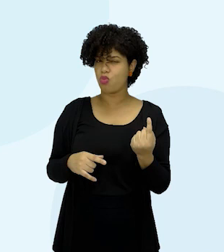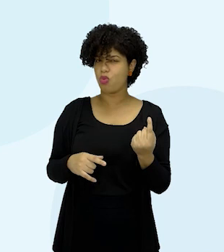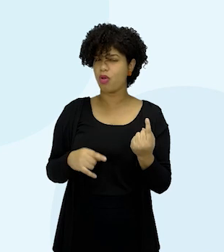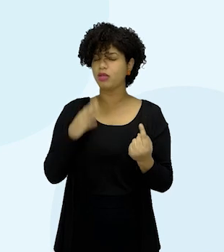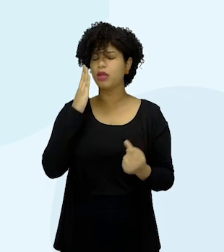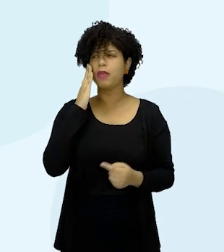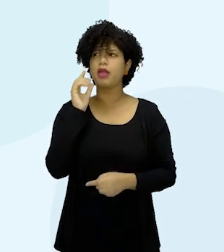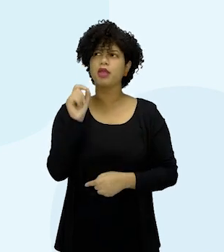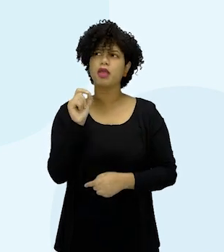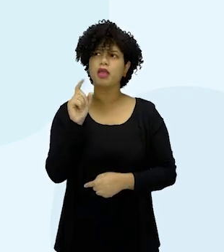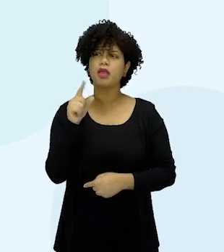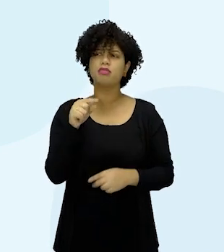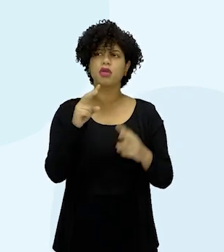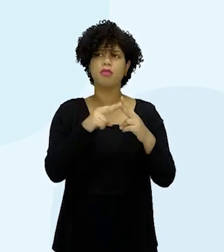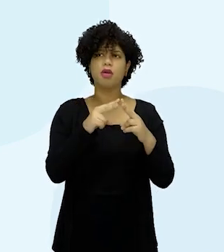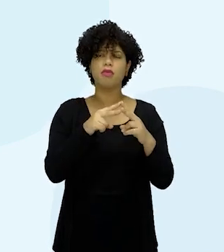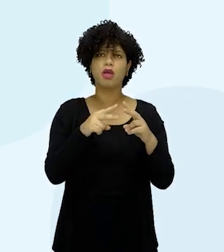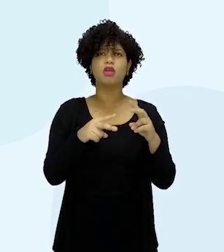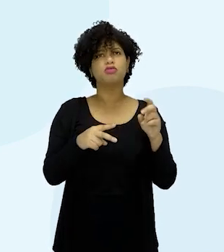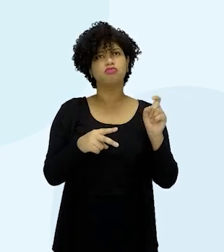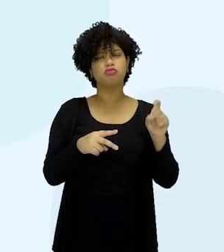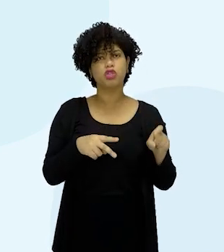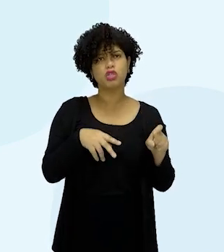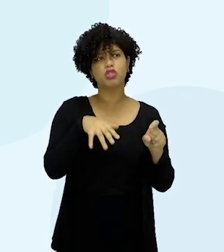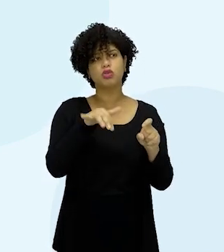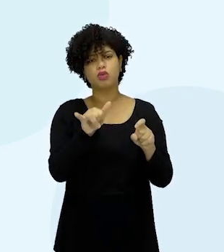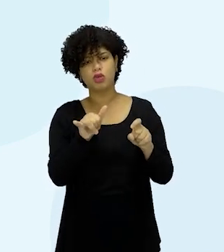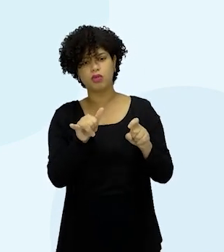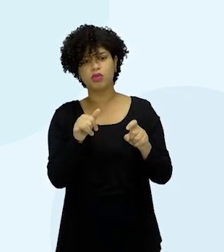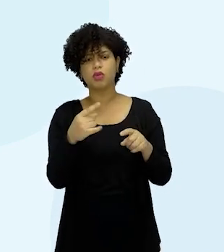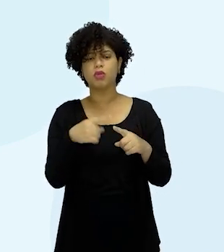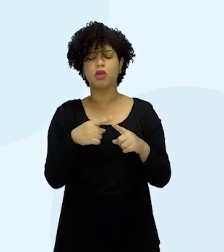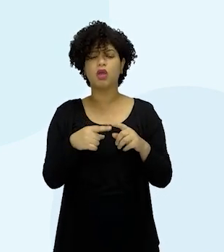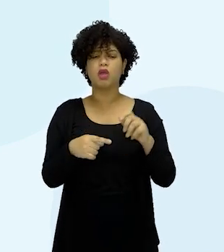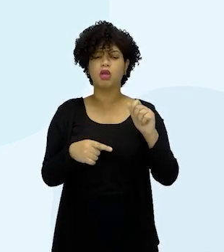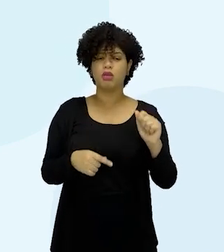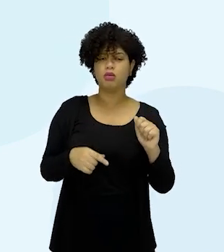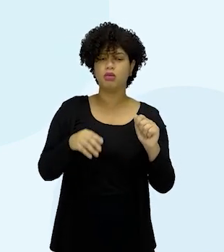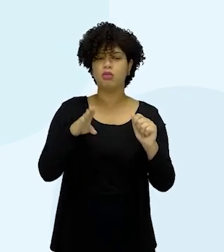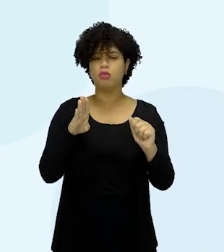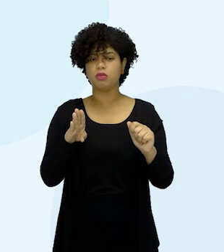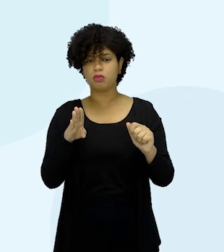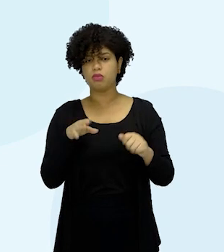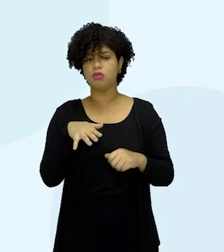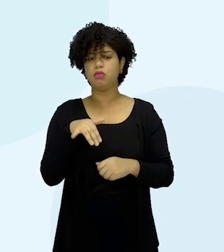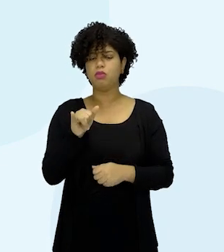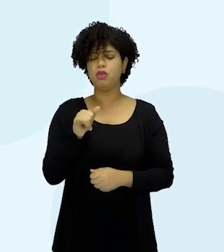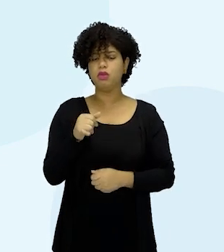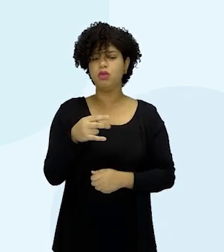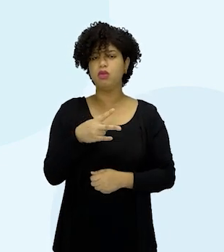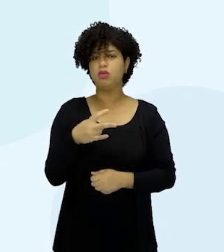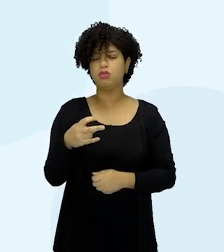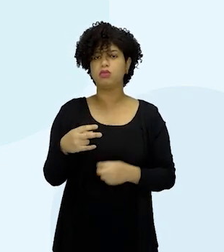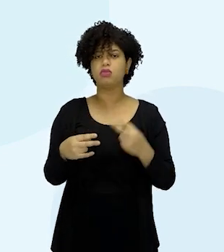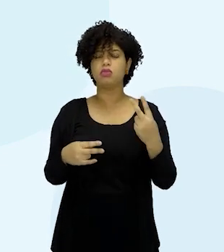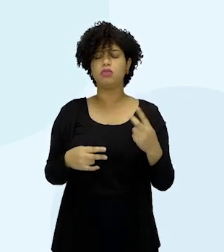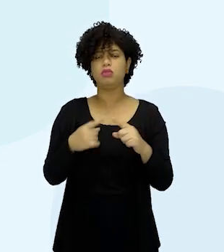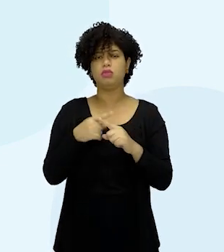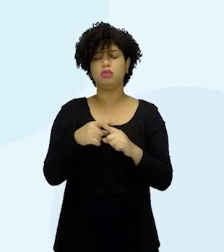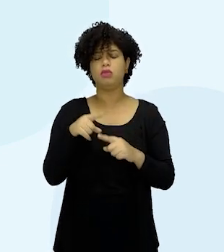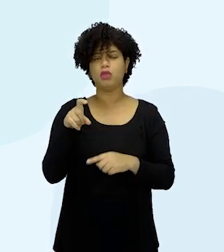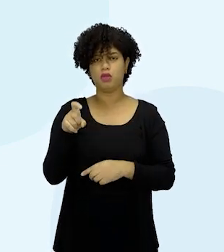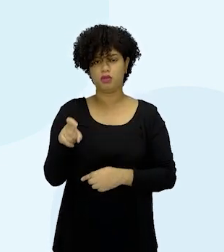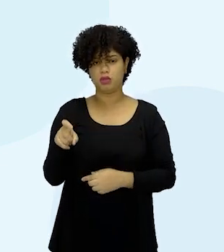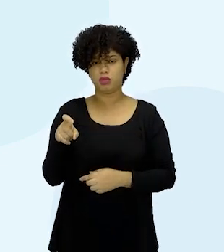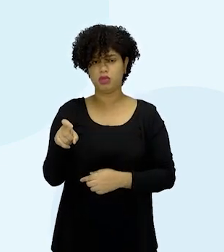é o meu F1? É o par ordenado XY, onde o X vem do A e o Y vem do B. E a gente tem Y igual a 2